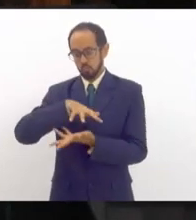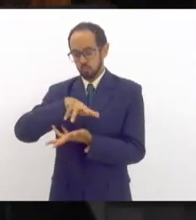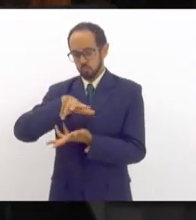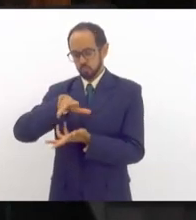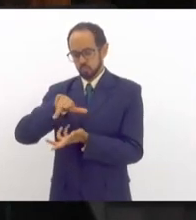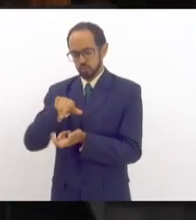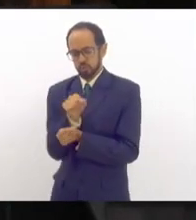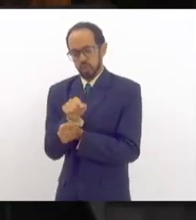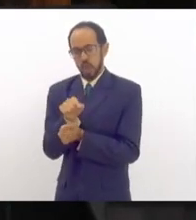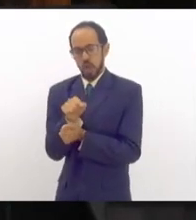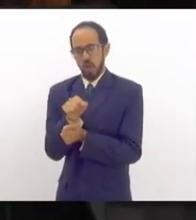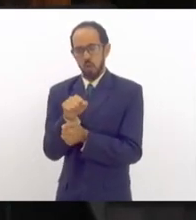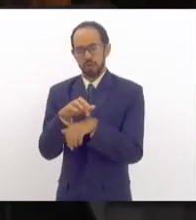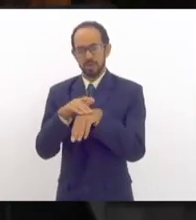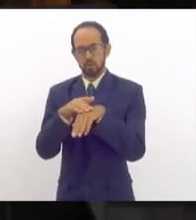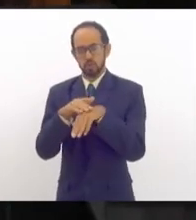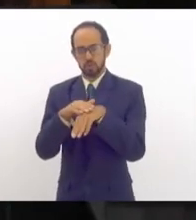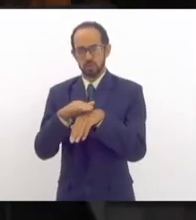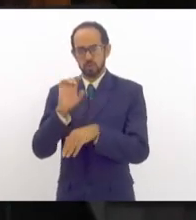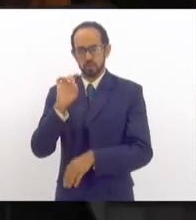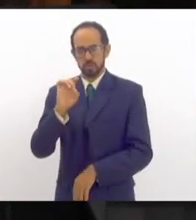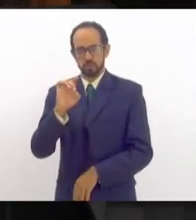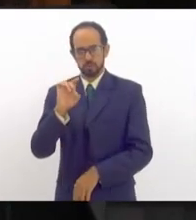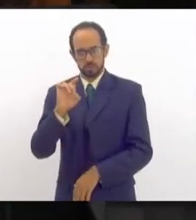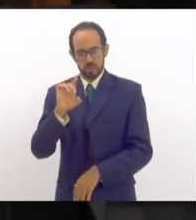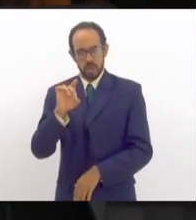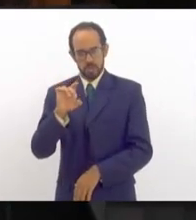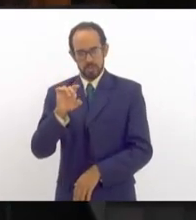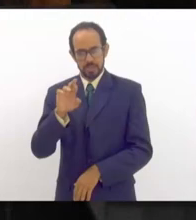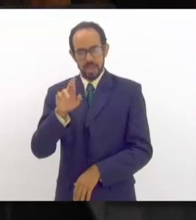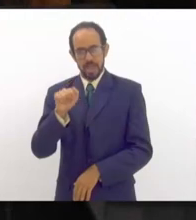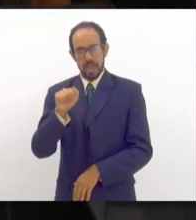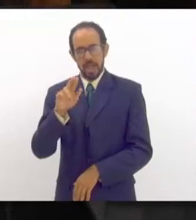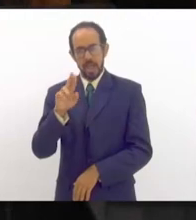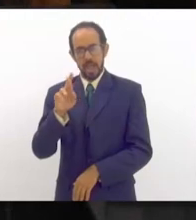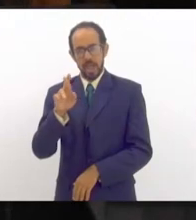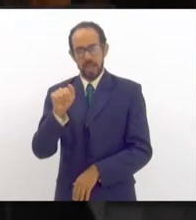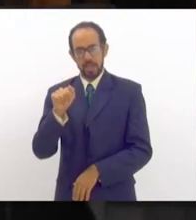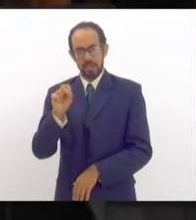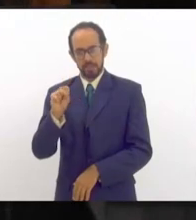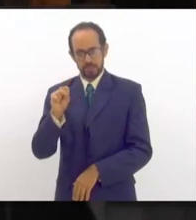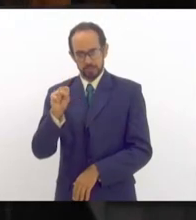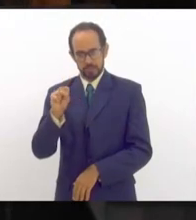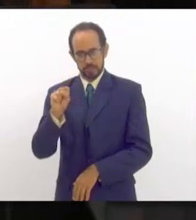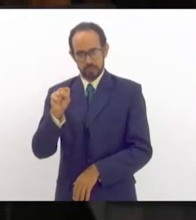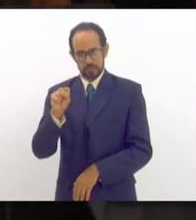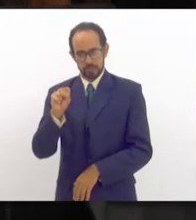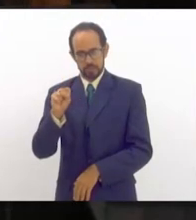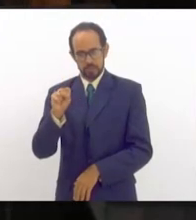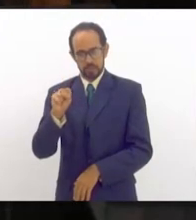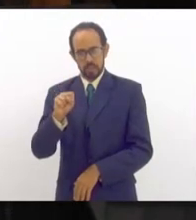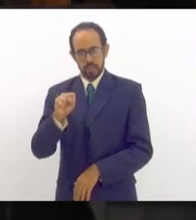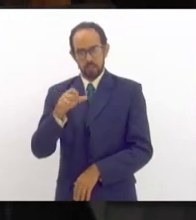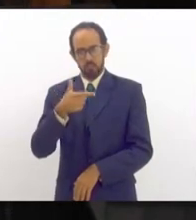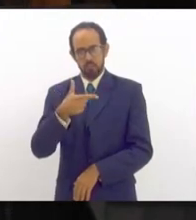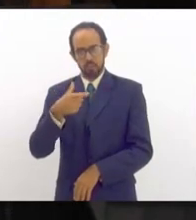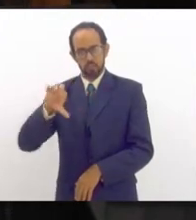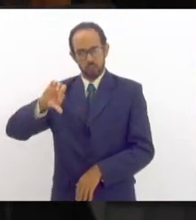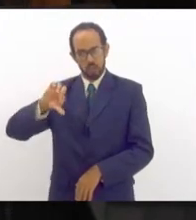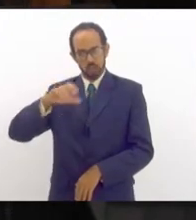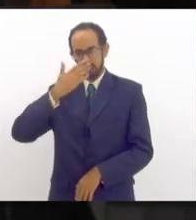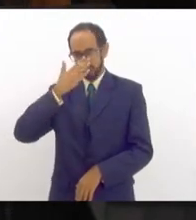das doenças raras 29 de Fevereiro porque é uma data